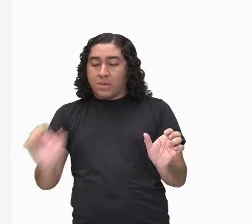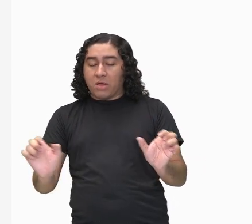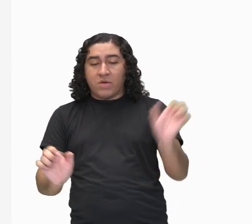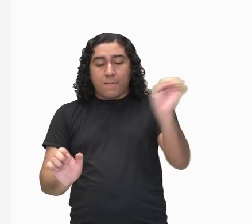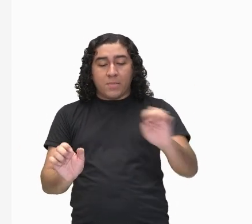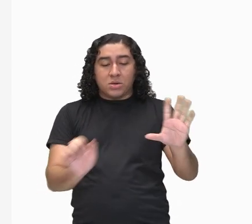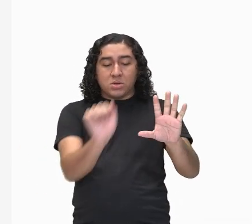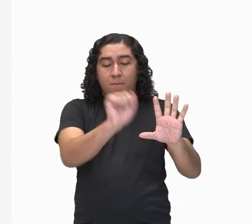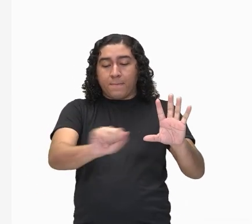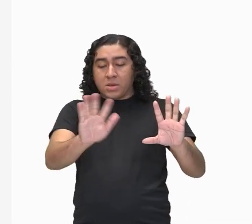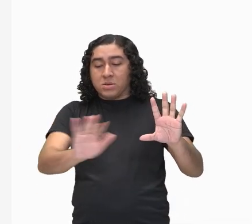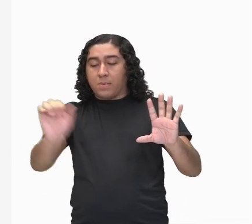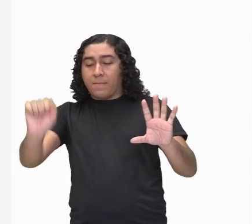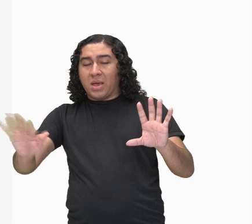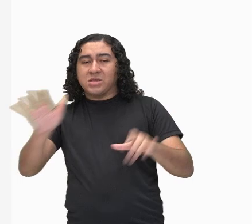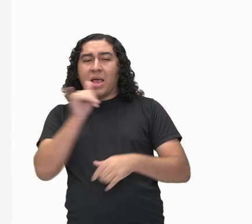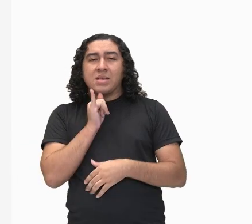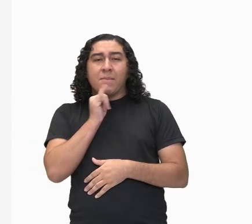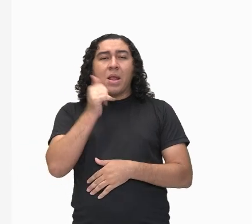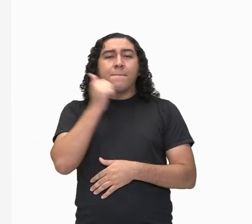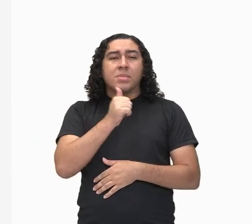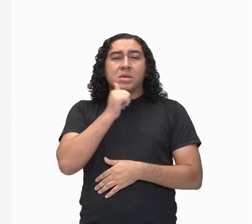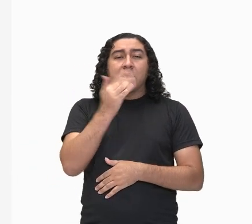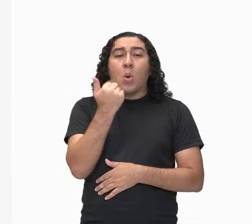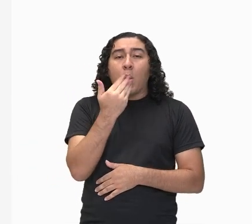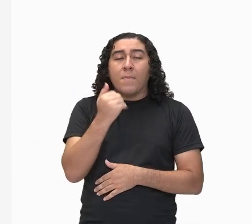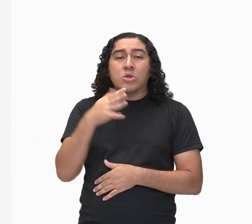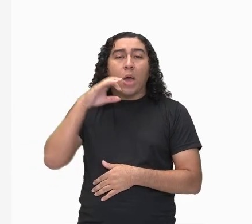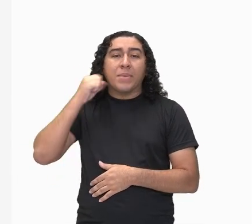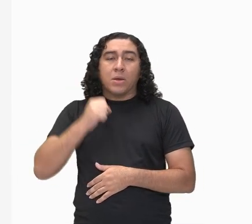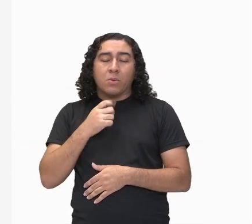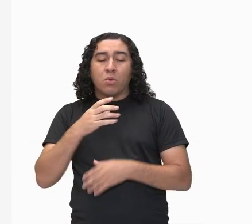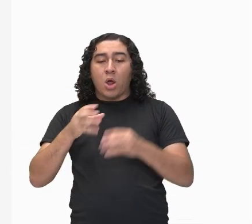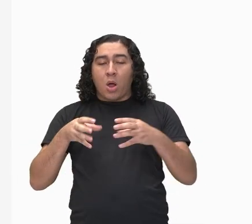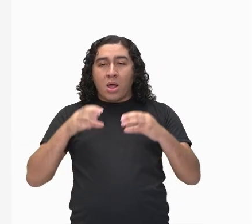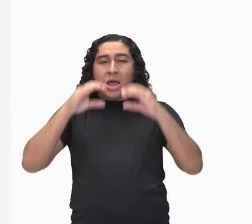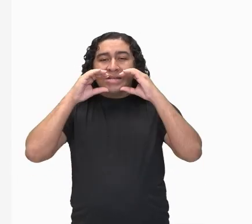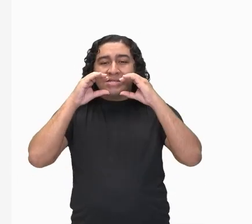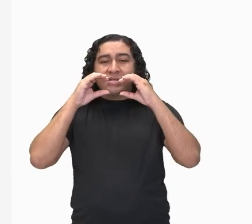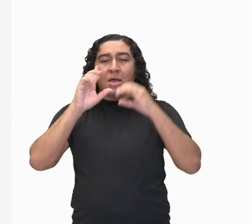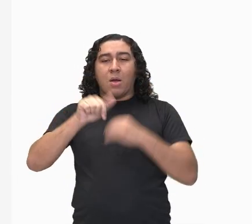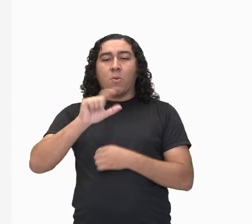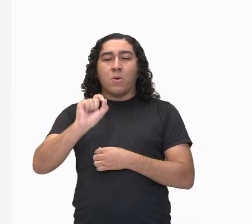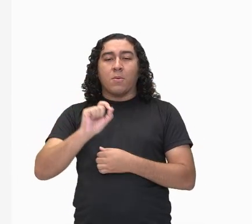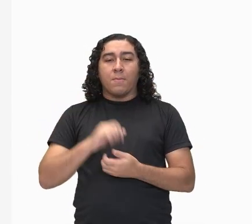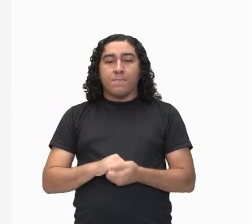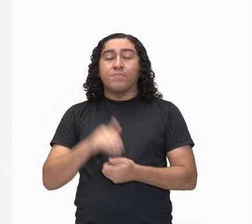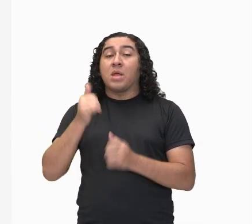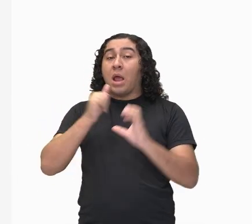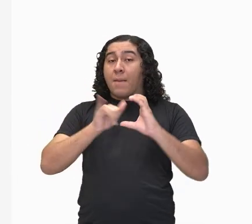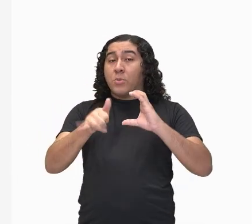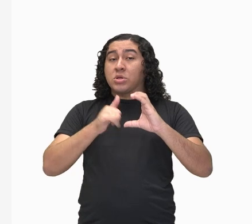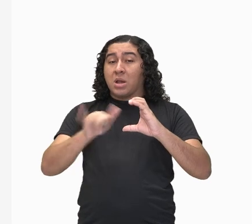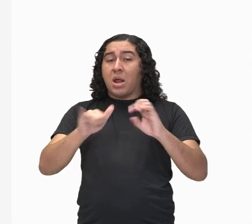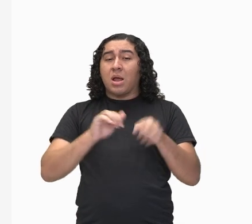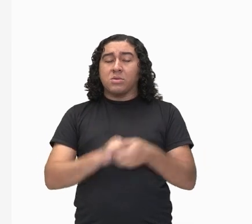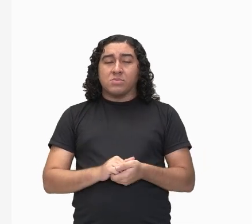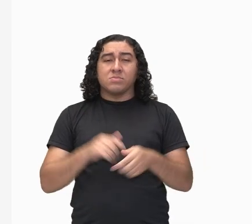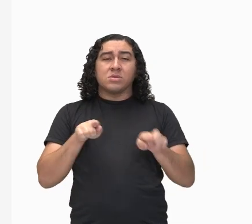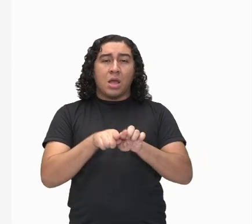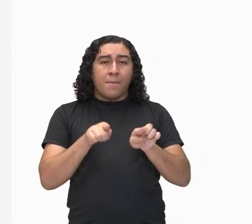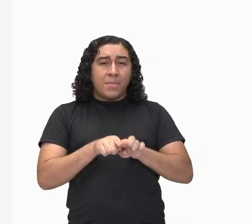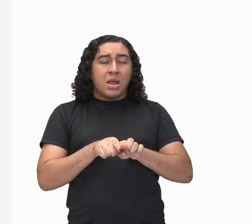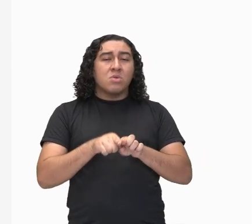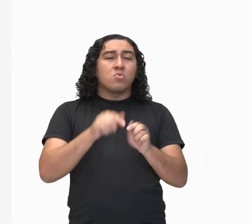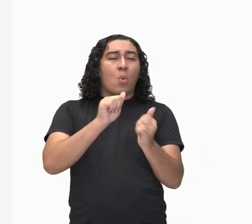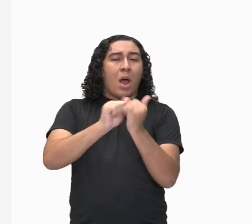alimentação. Nessa garotinha aí comendo esse pão é uma fonte de carboidrato, né? A batata, o